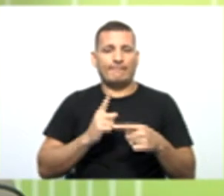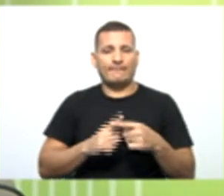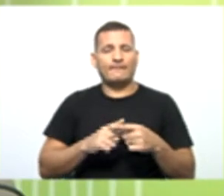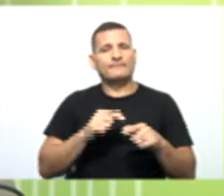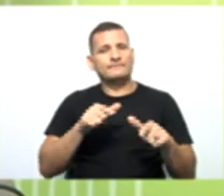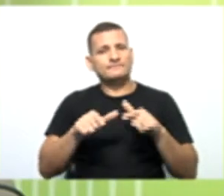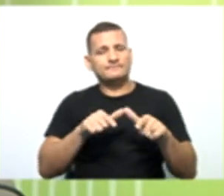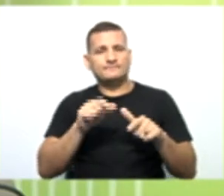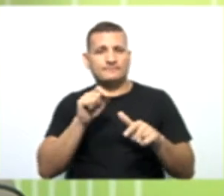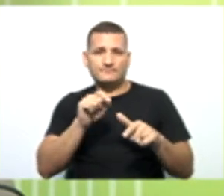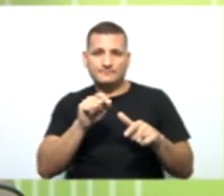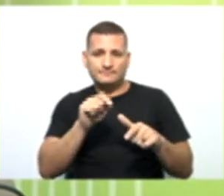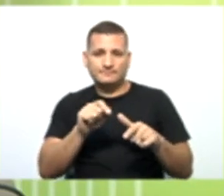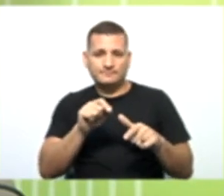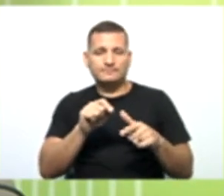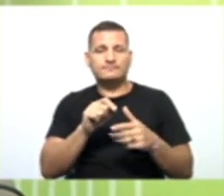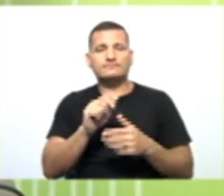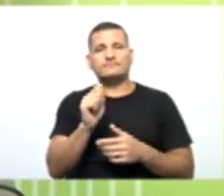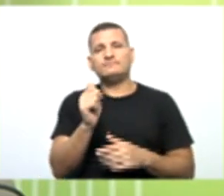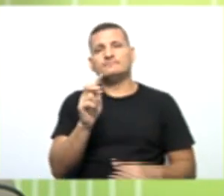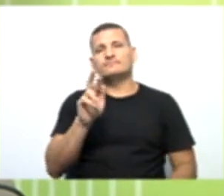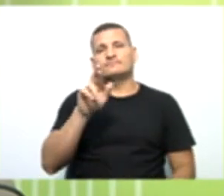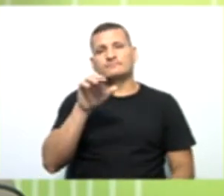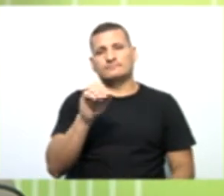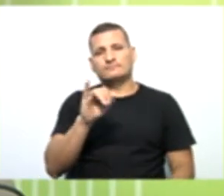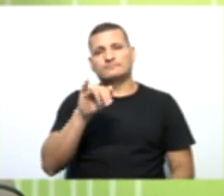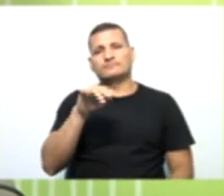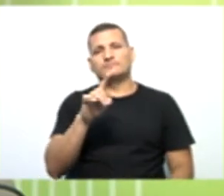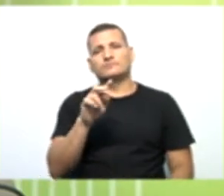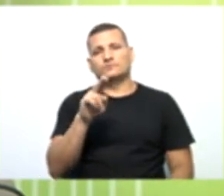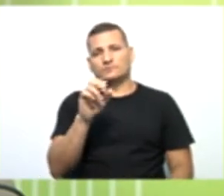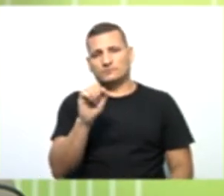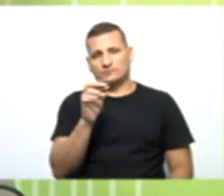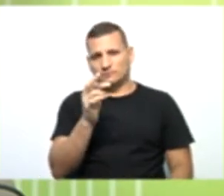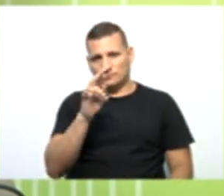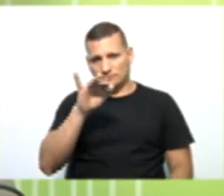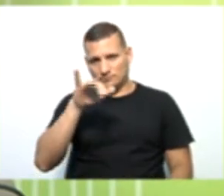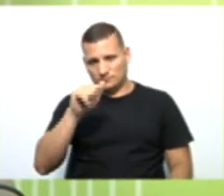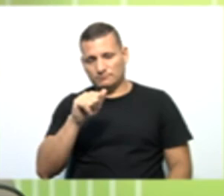essa perspectiva de agroindústria que utiliza